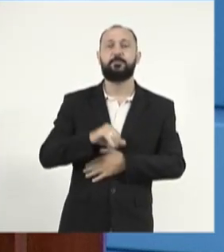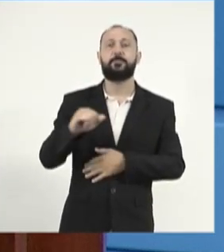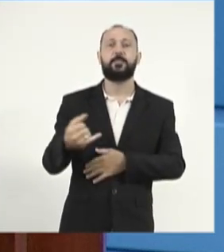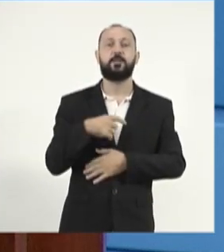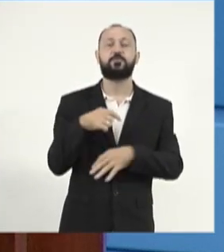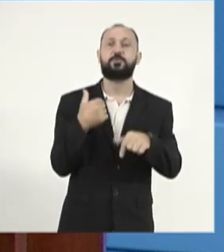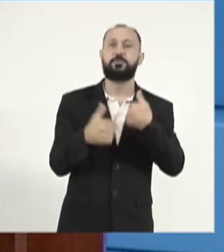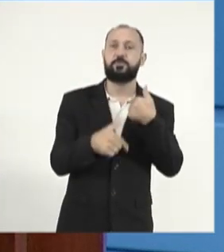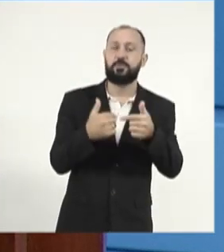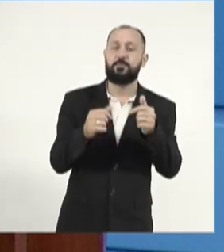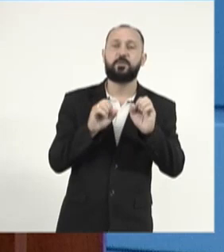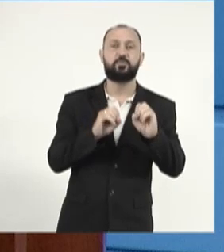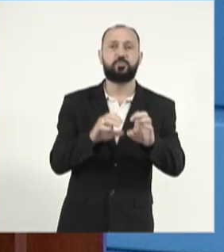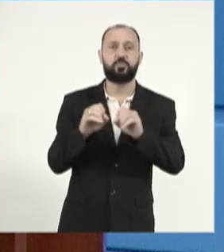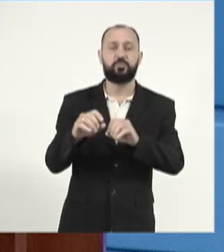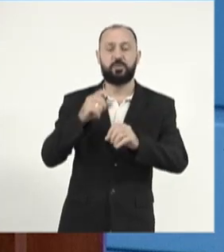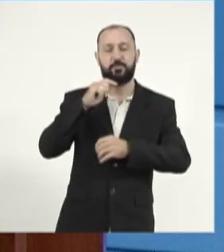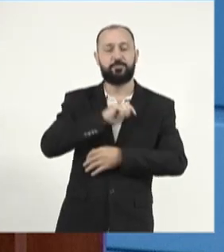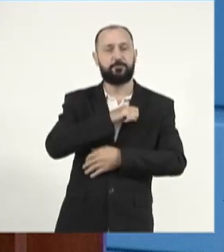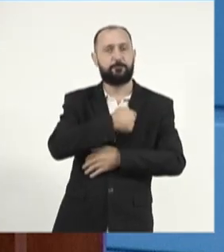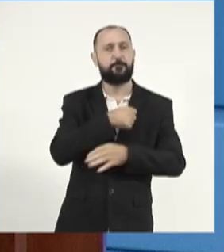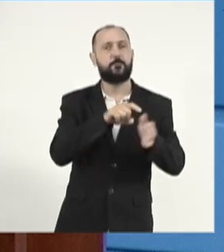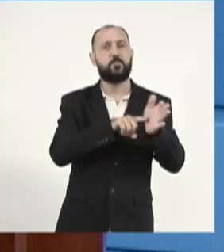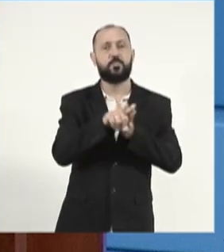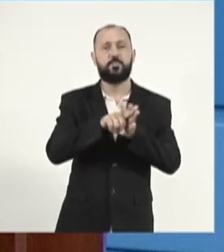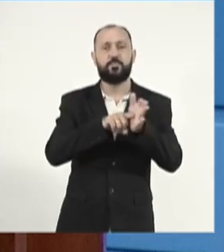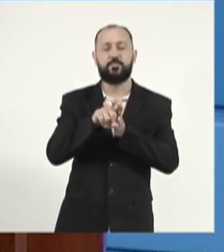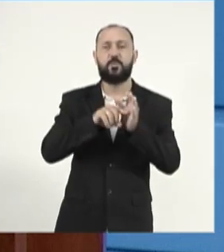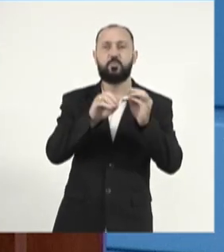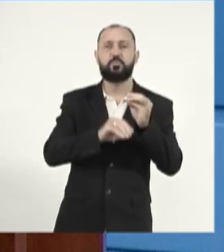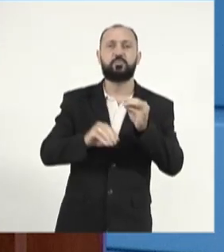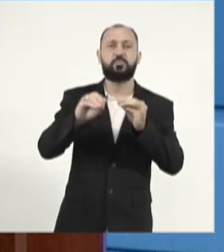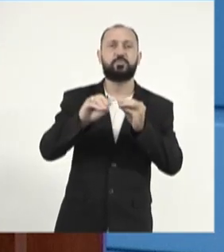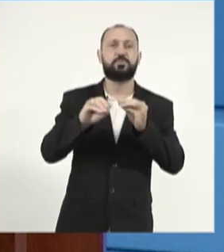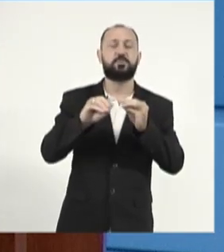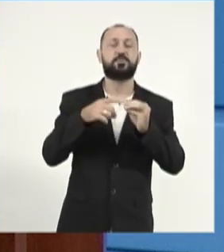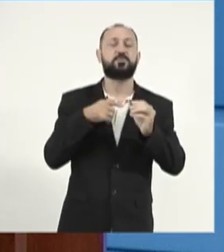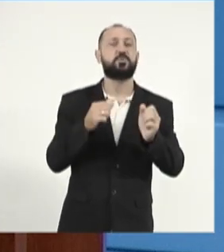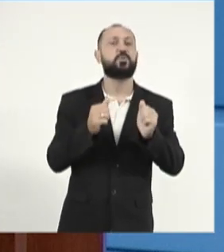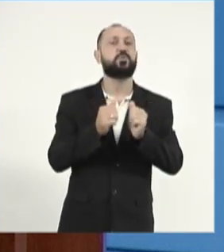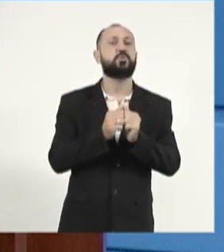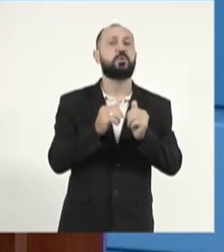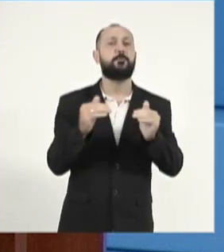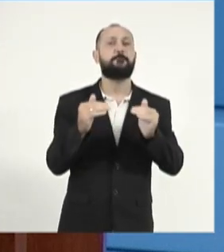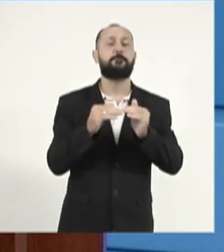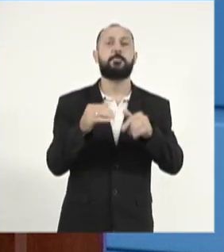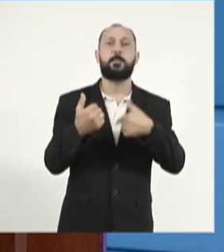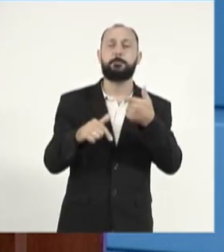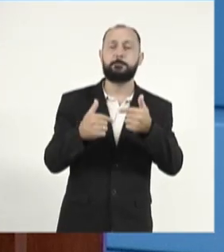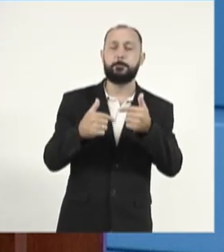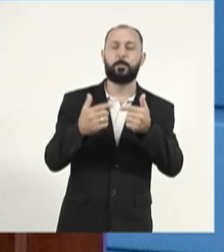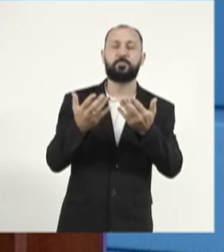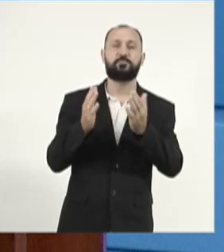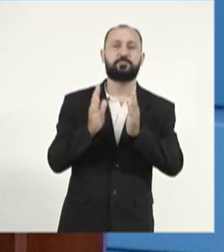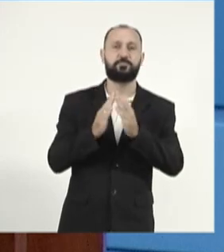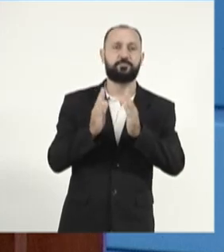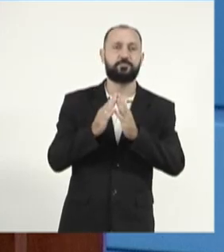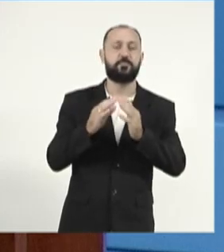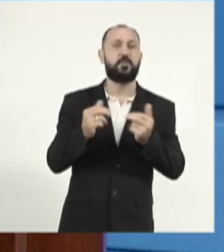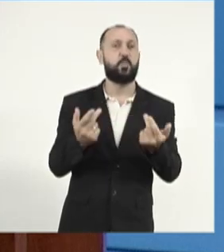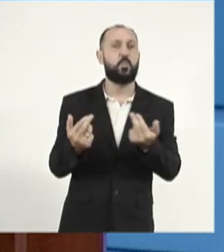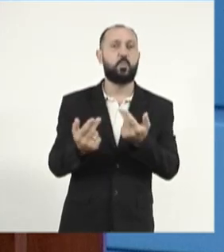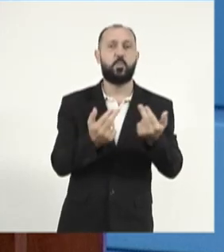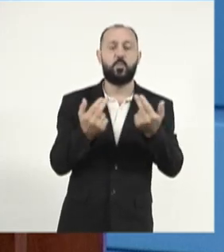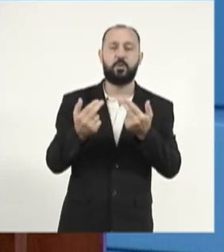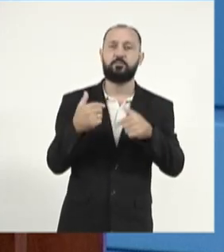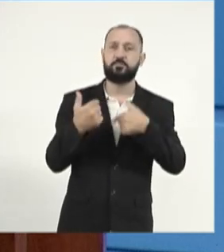de atividade do ensino, monitoria, pesquisa ou extensão incompatíveis com o exercício domiciliar, tais como